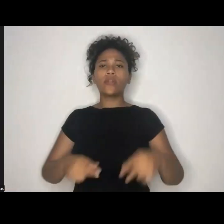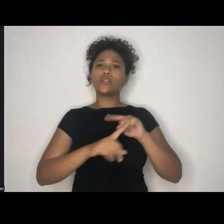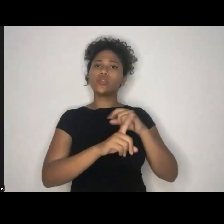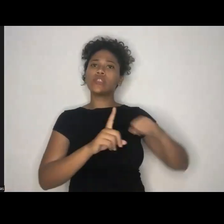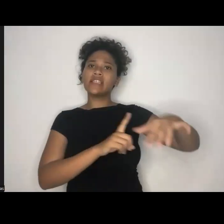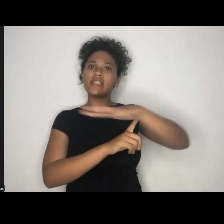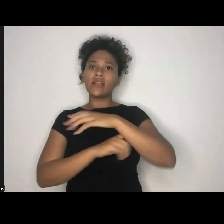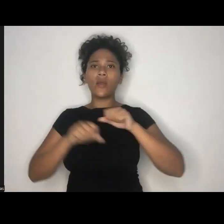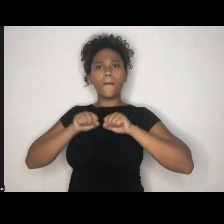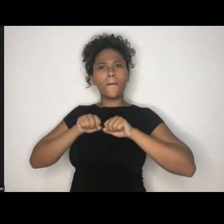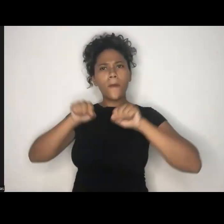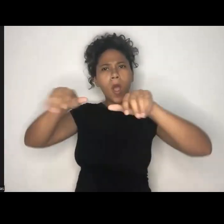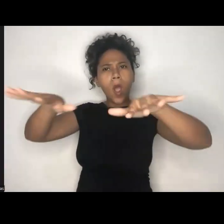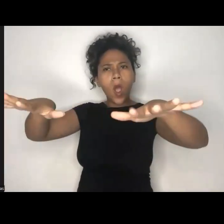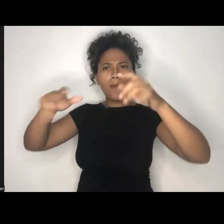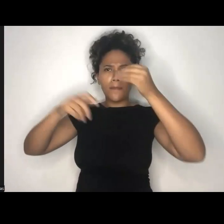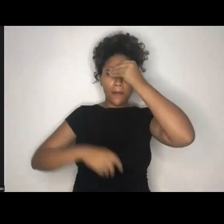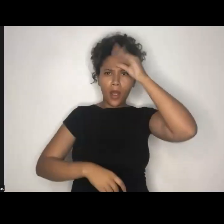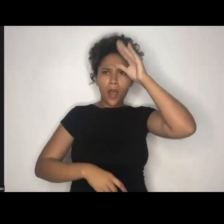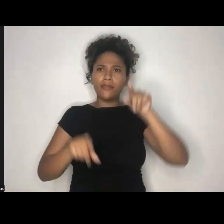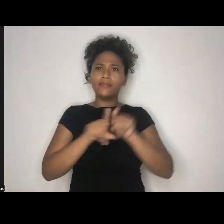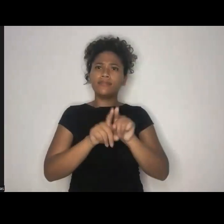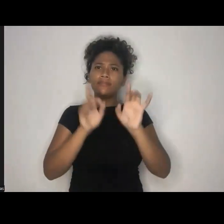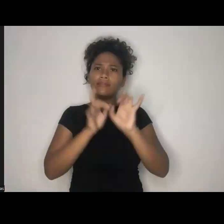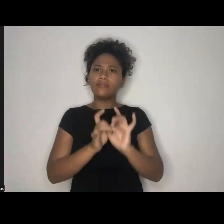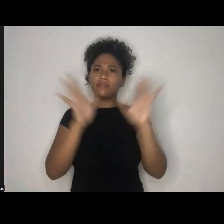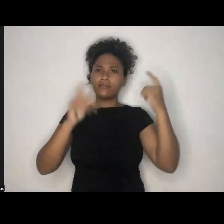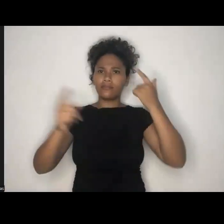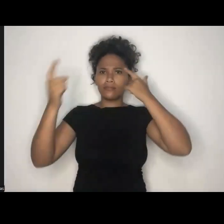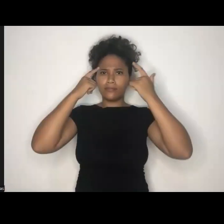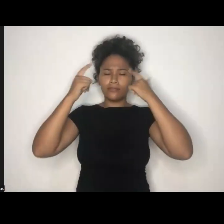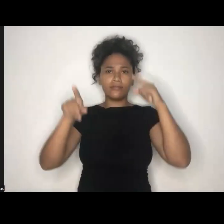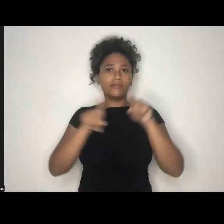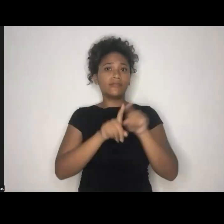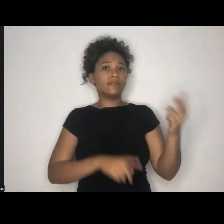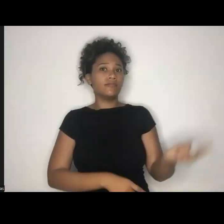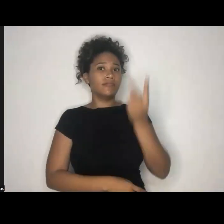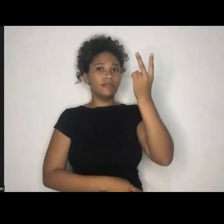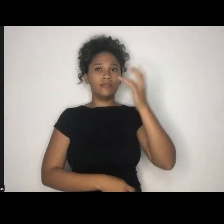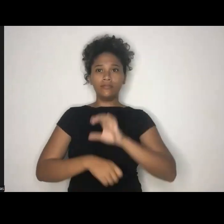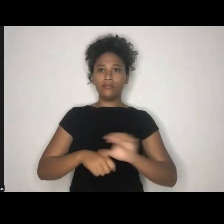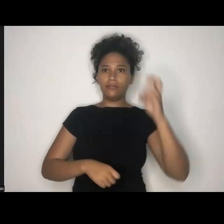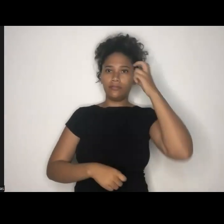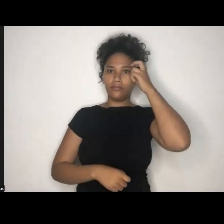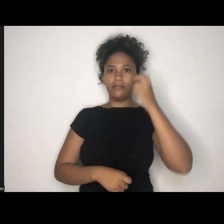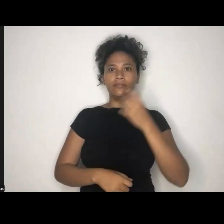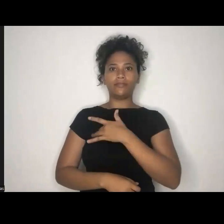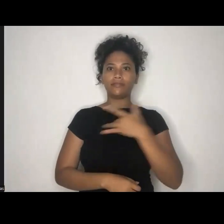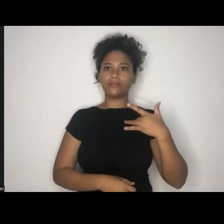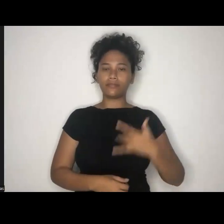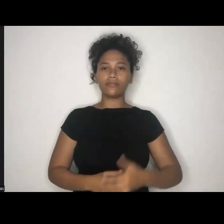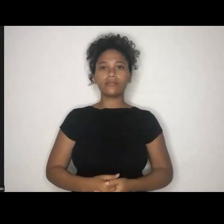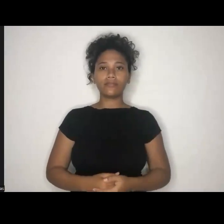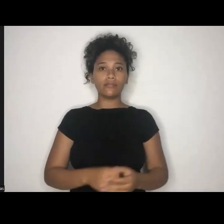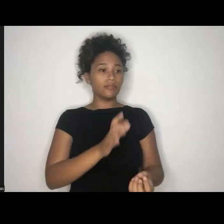disseminação de conhecimentos da liberdade de pensamento da valorização da educação da cultura e da Saúde desde sua